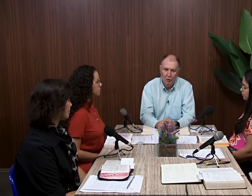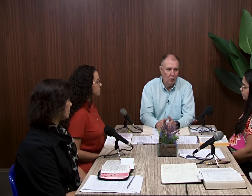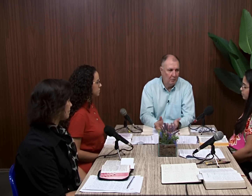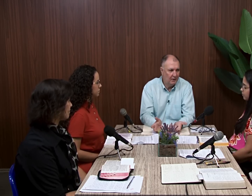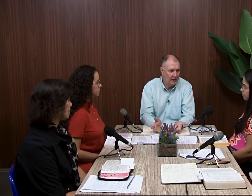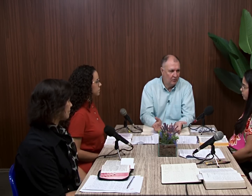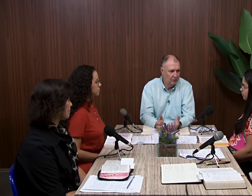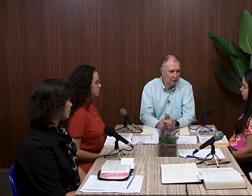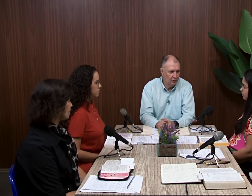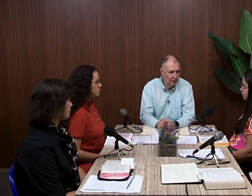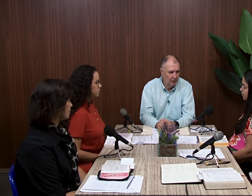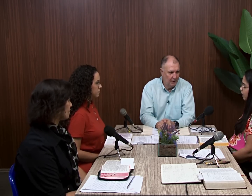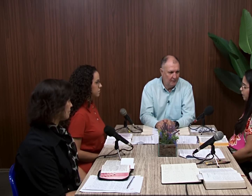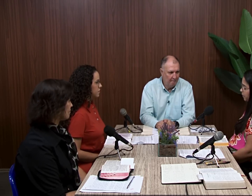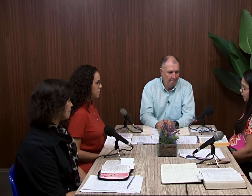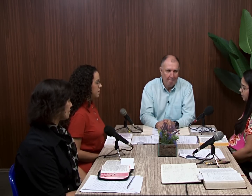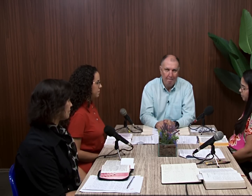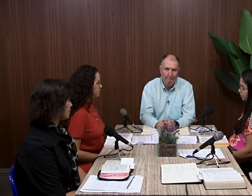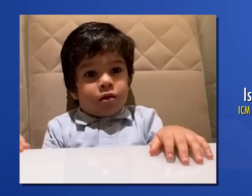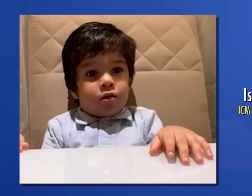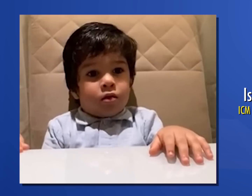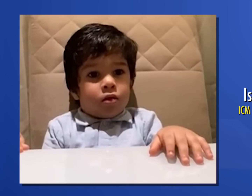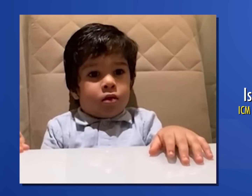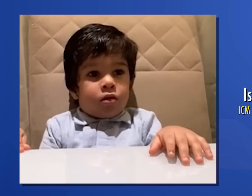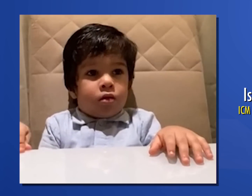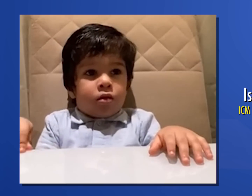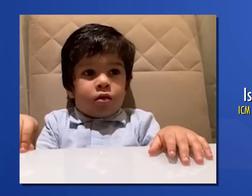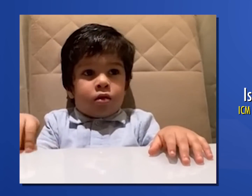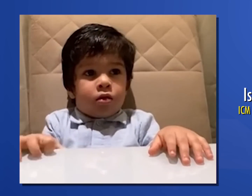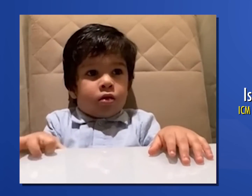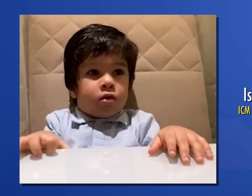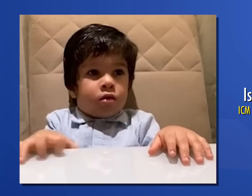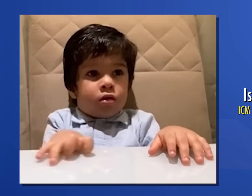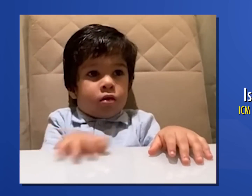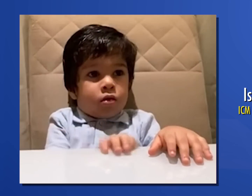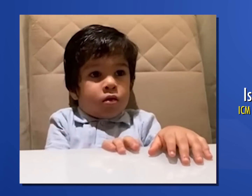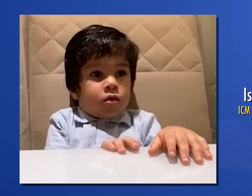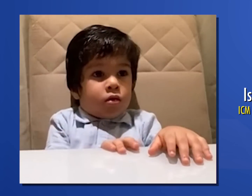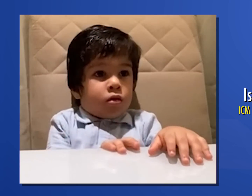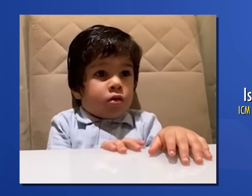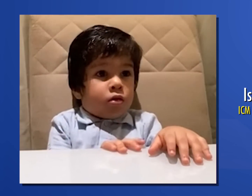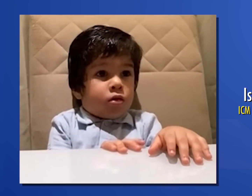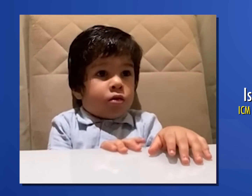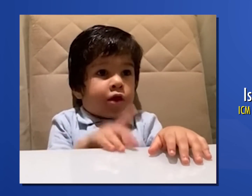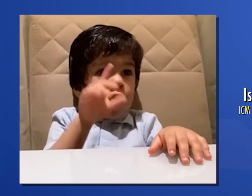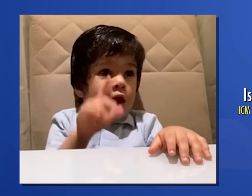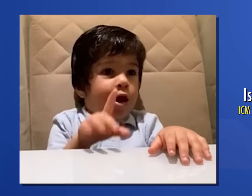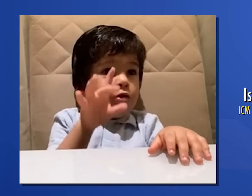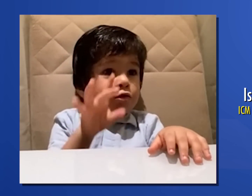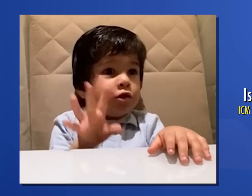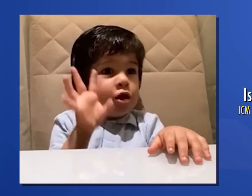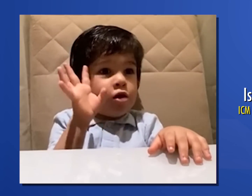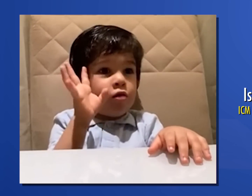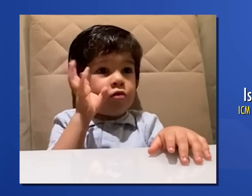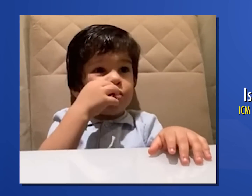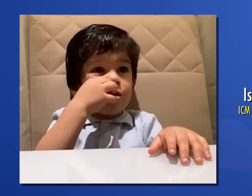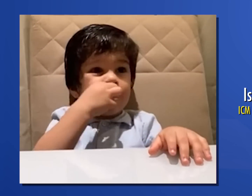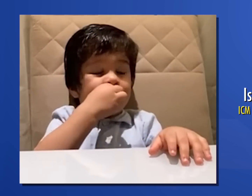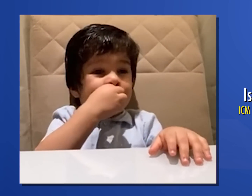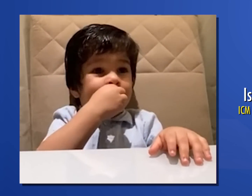respondessem ou comentassem os vídeos, amém? Amém. Como João viu Jesus? Lá no